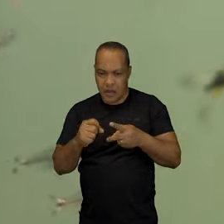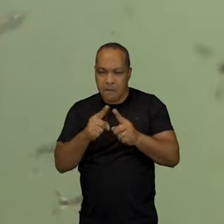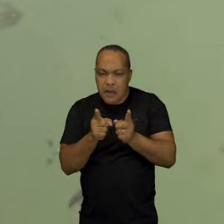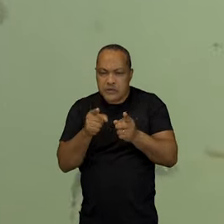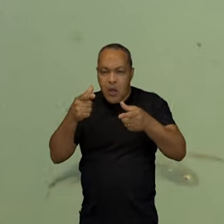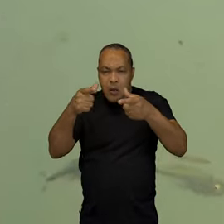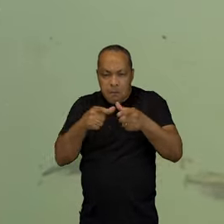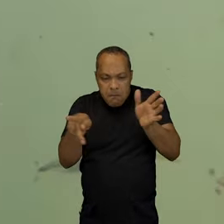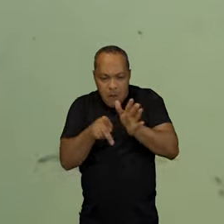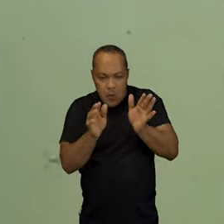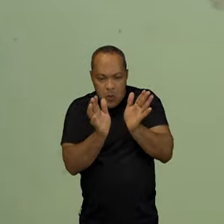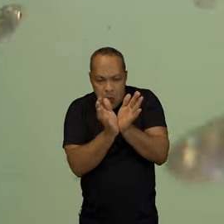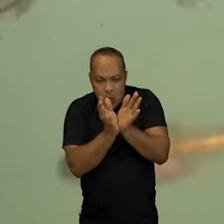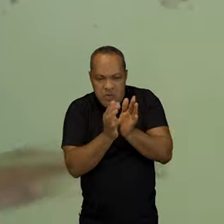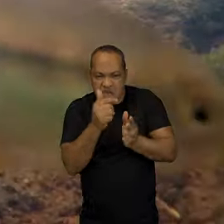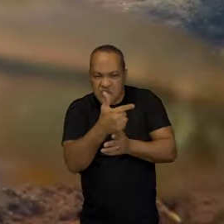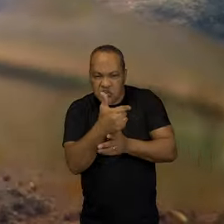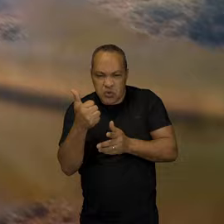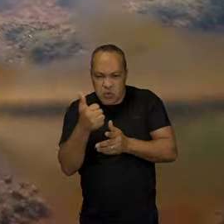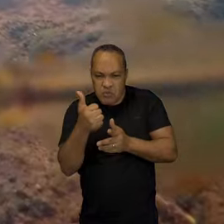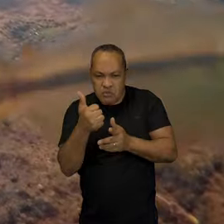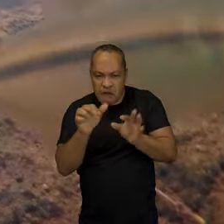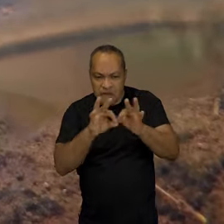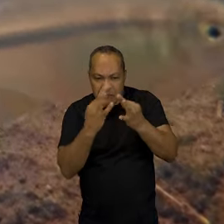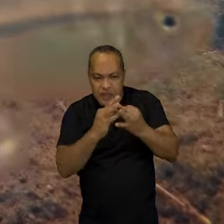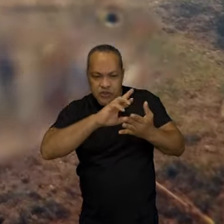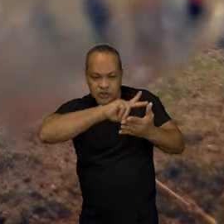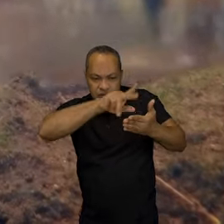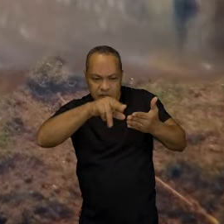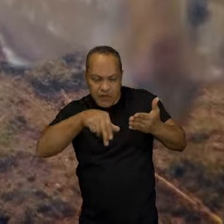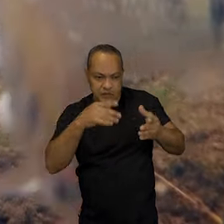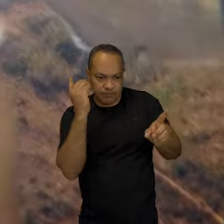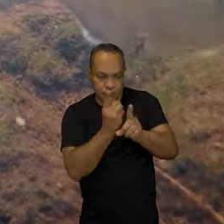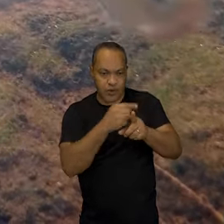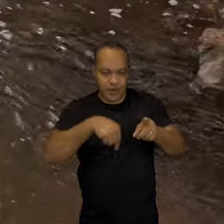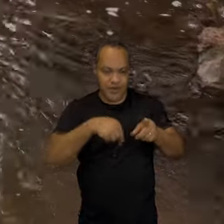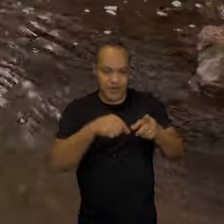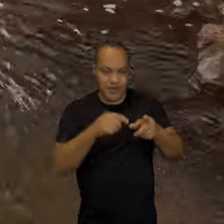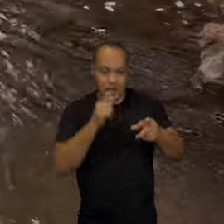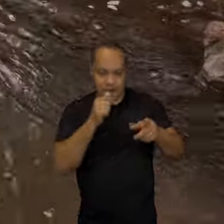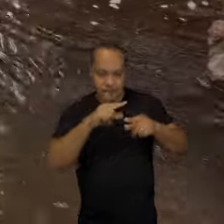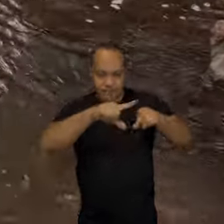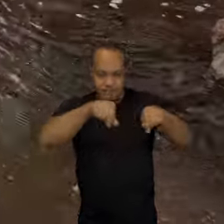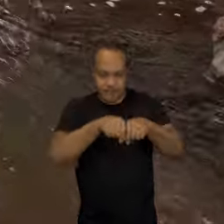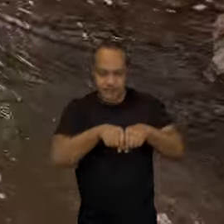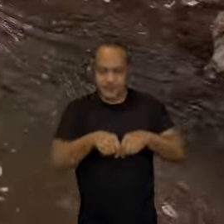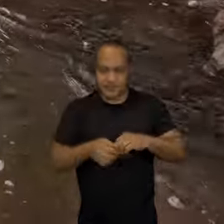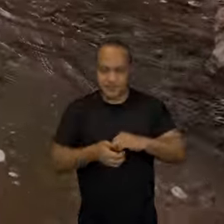Apenas nessa família, 21 espécies foram registradas na bacia.